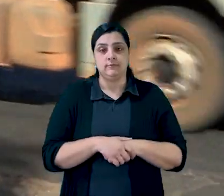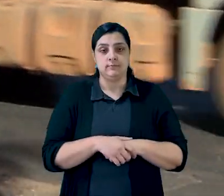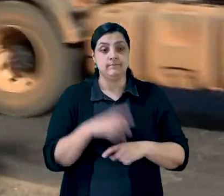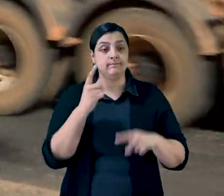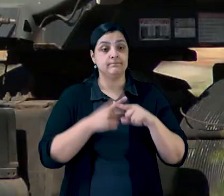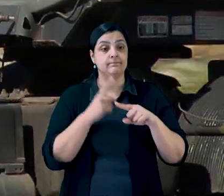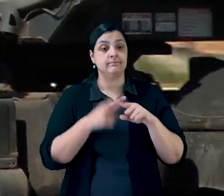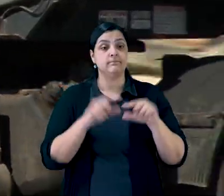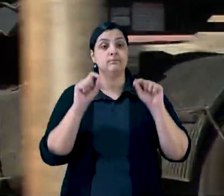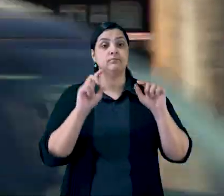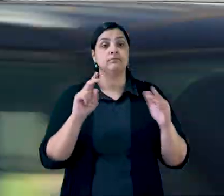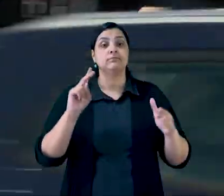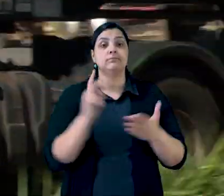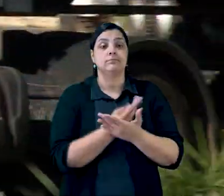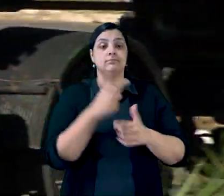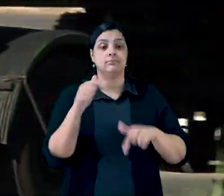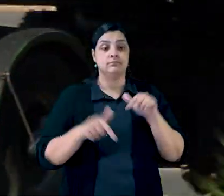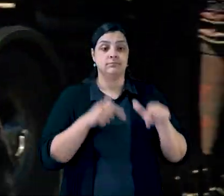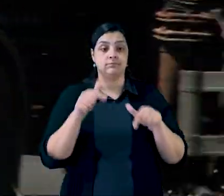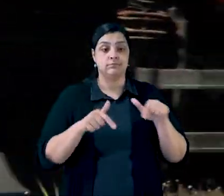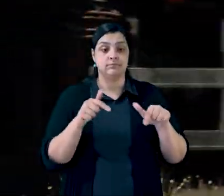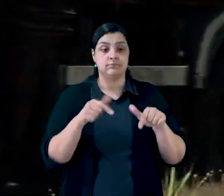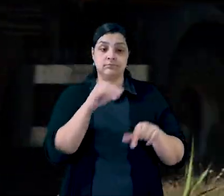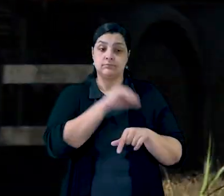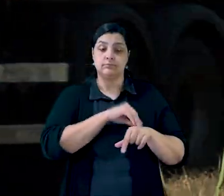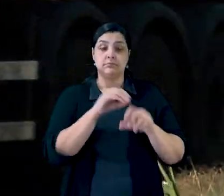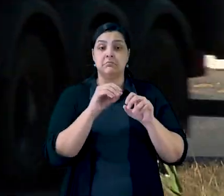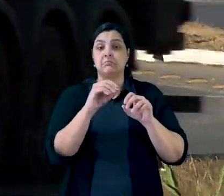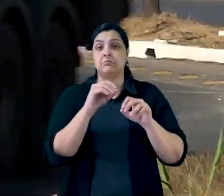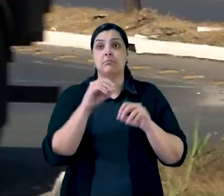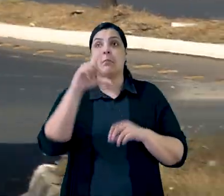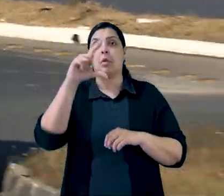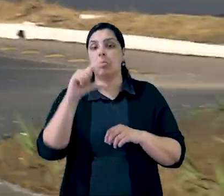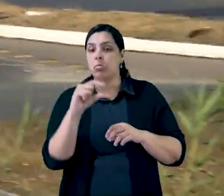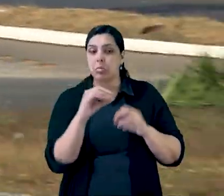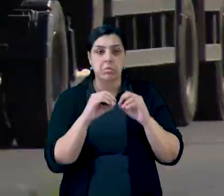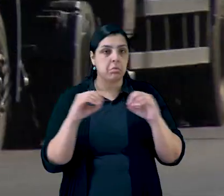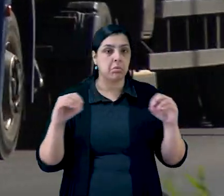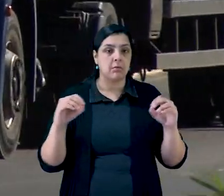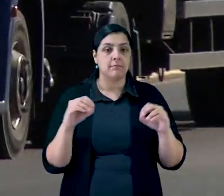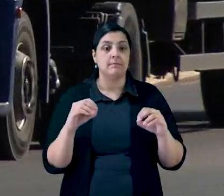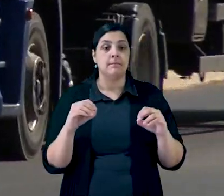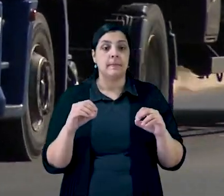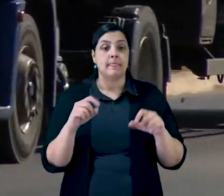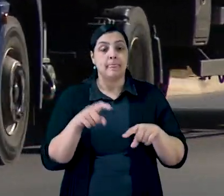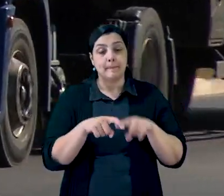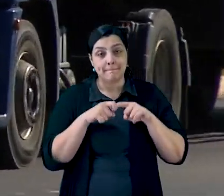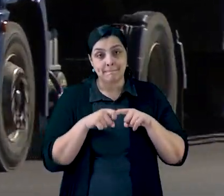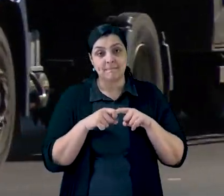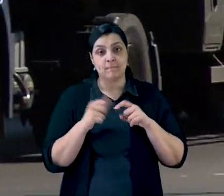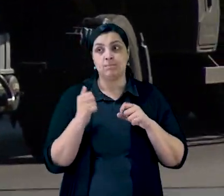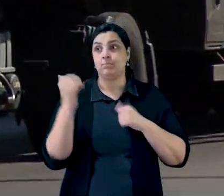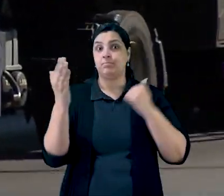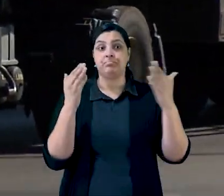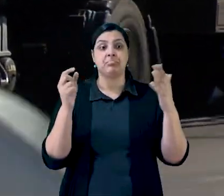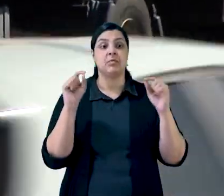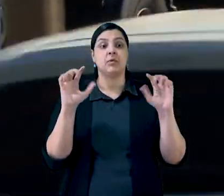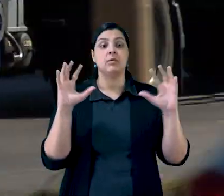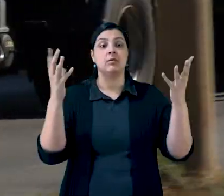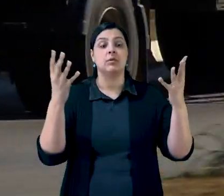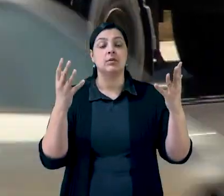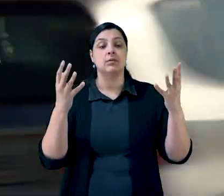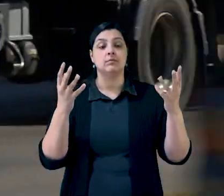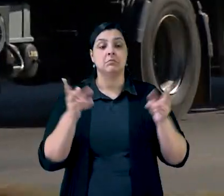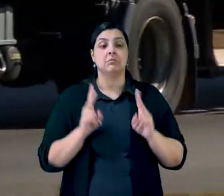transporte, porque o que vai ocasionar é um trabalho sem remuneração, ou seja, ele às vezes até por fatores externos